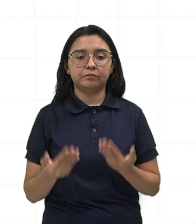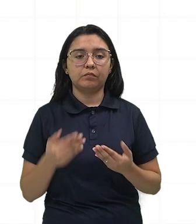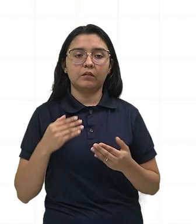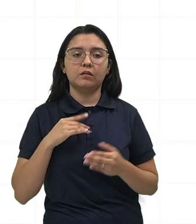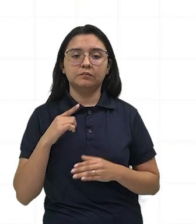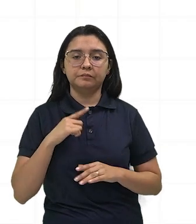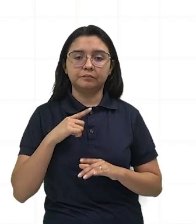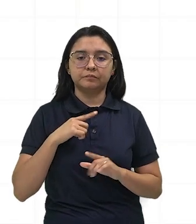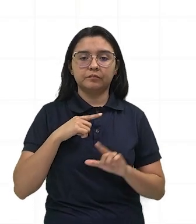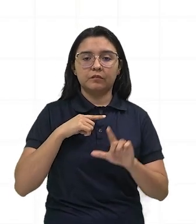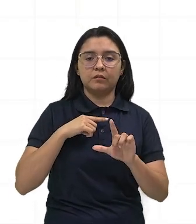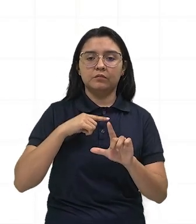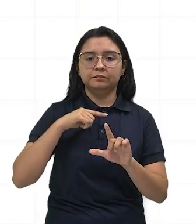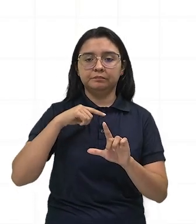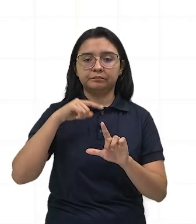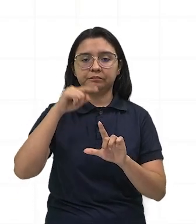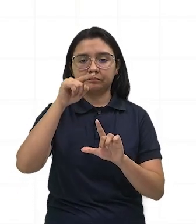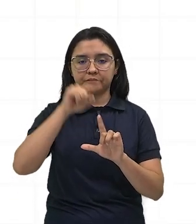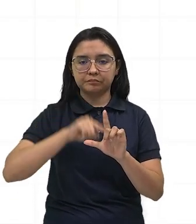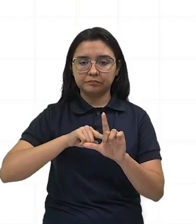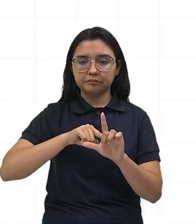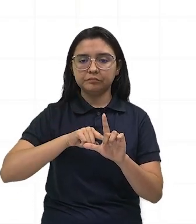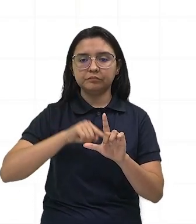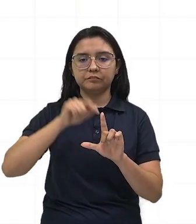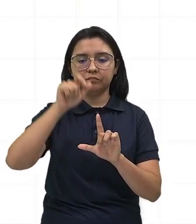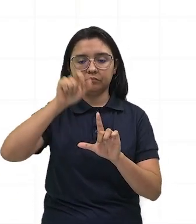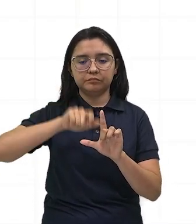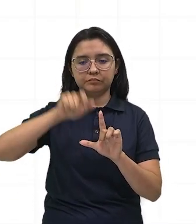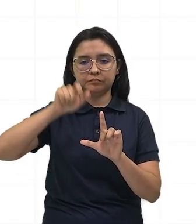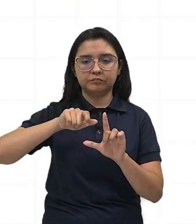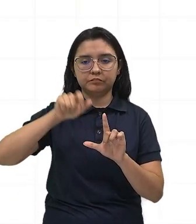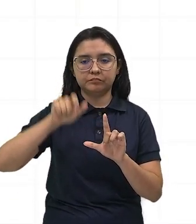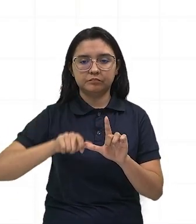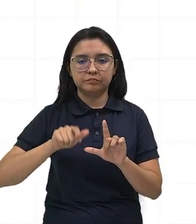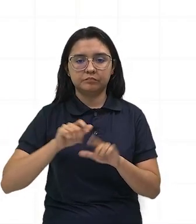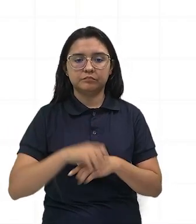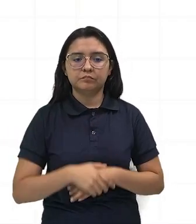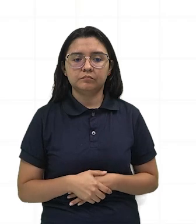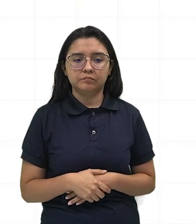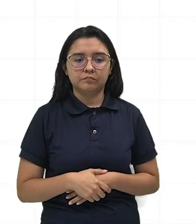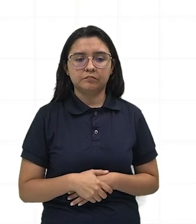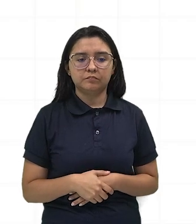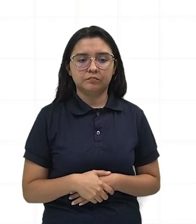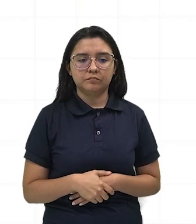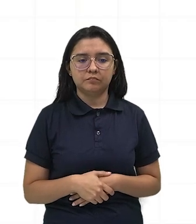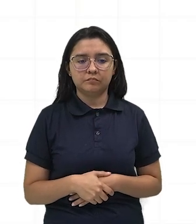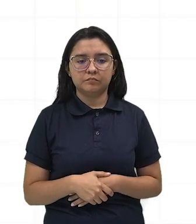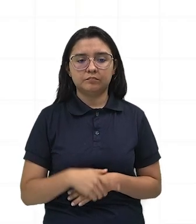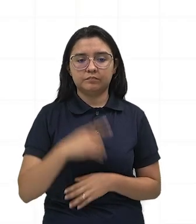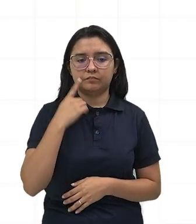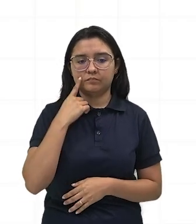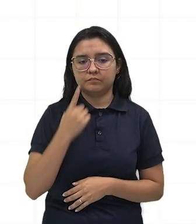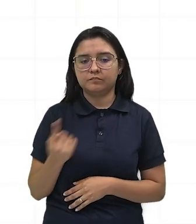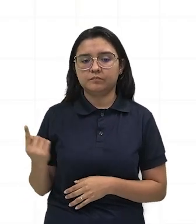de barras, nós temos então aqui, quando nós temos essas barras